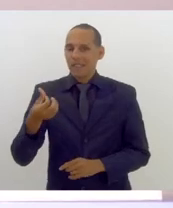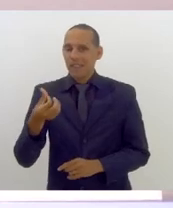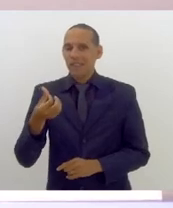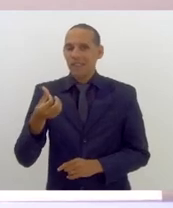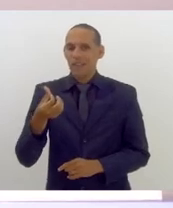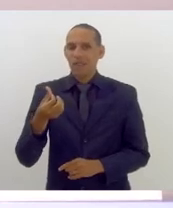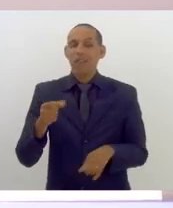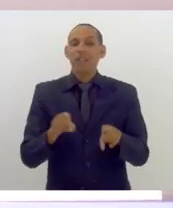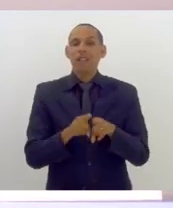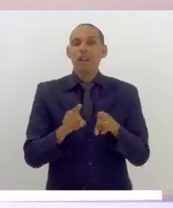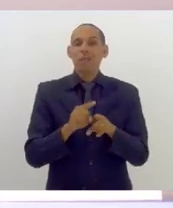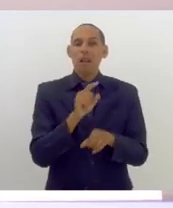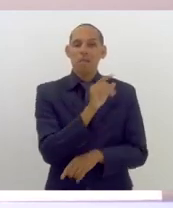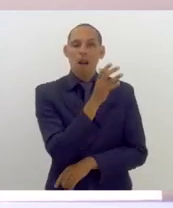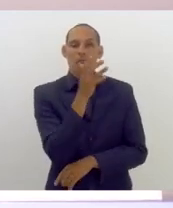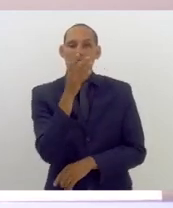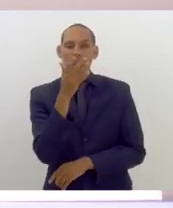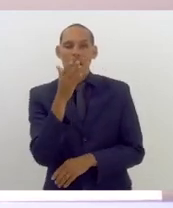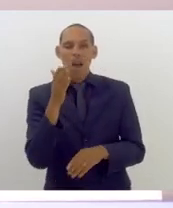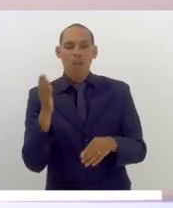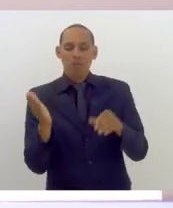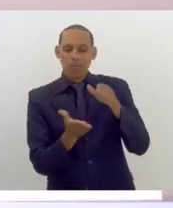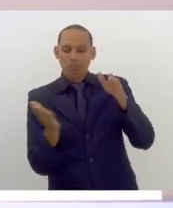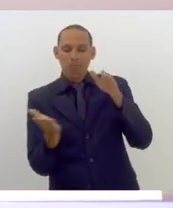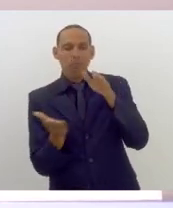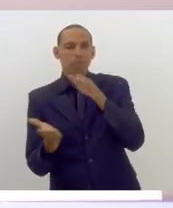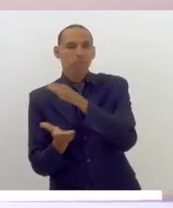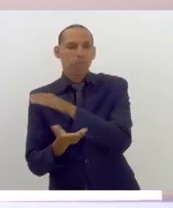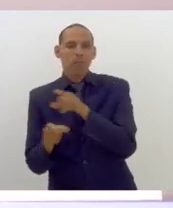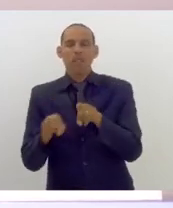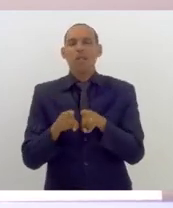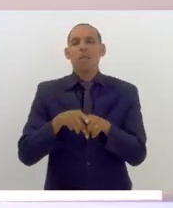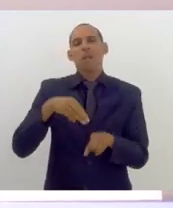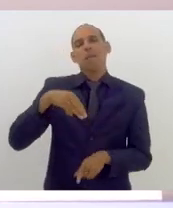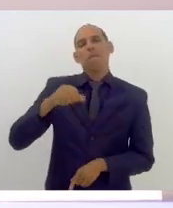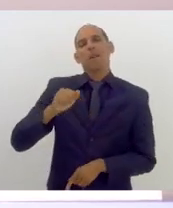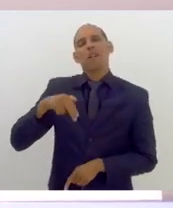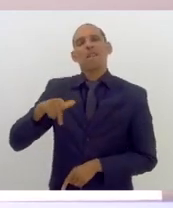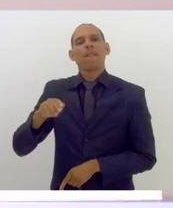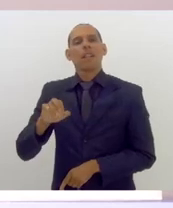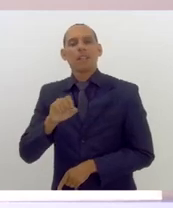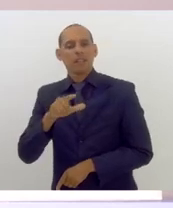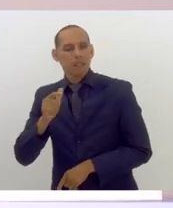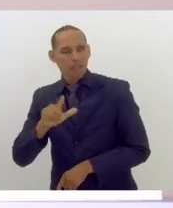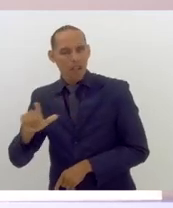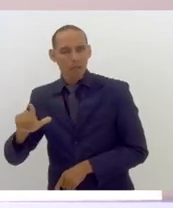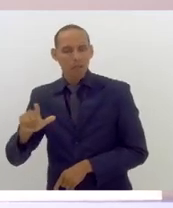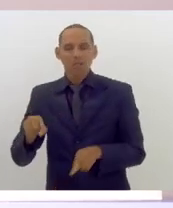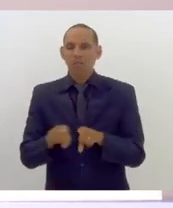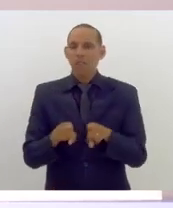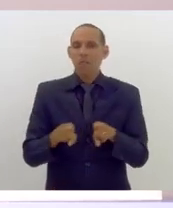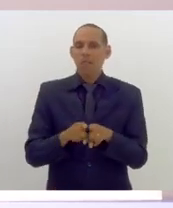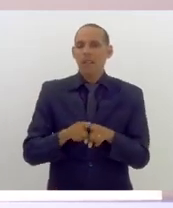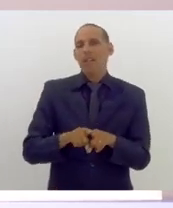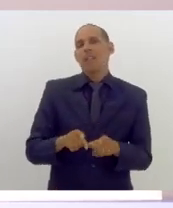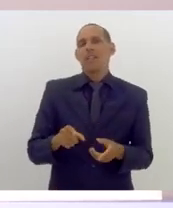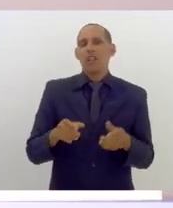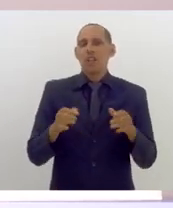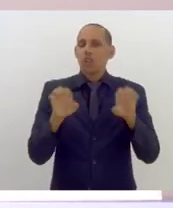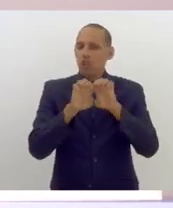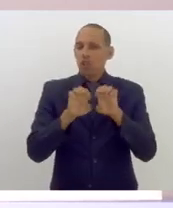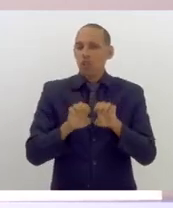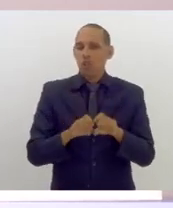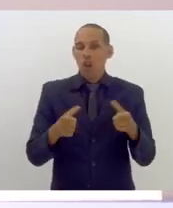inclui a supressão da vegetação da Mata Atlântica e manguezal além de estrutura de espelho da água da Sepetiba da forma como